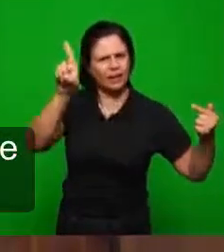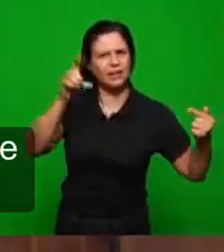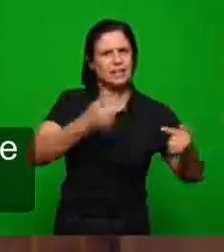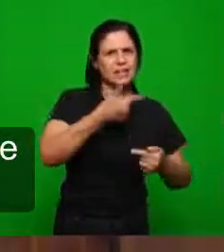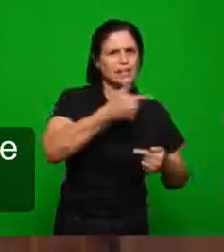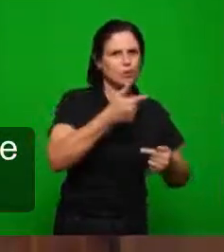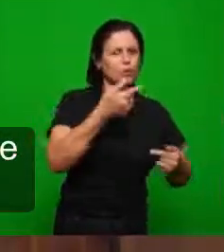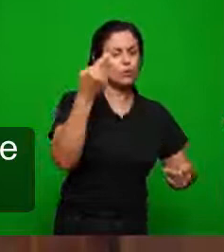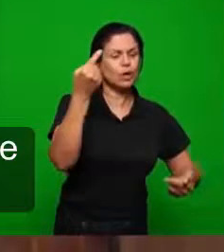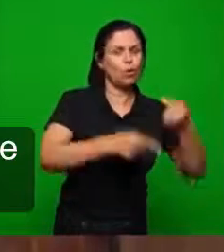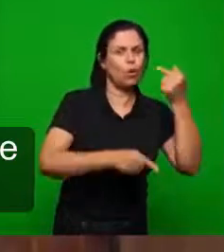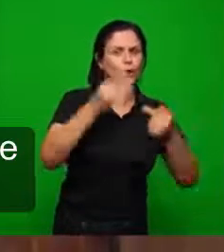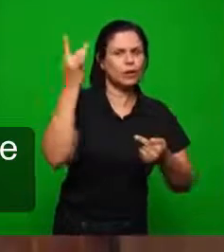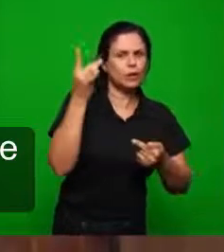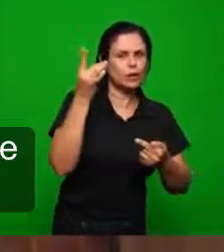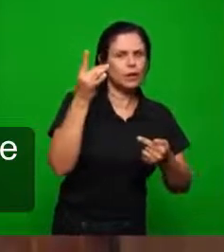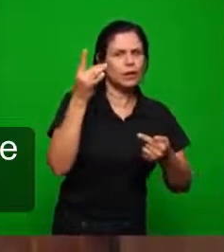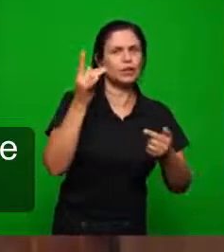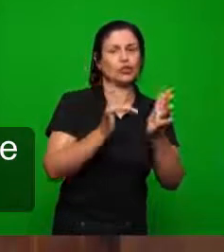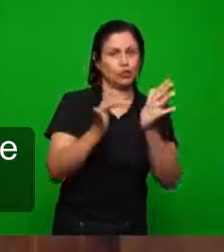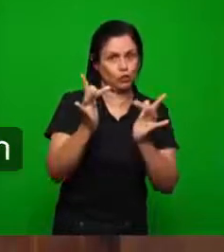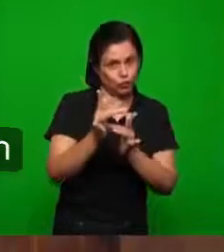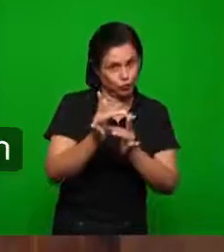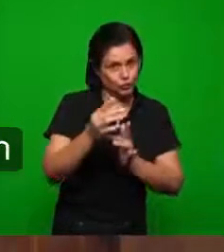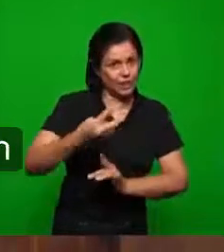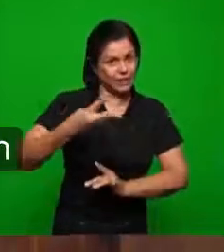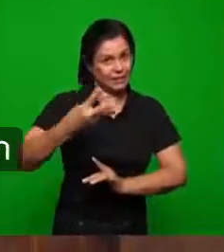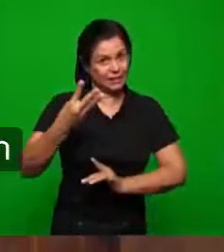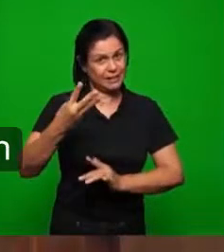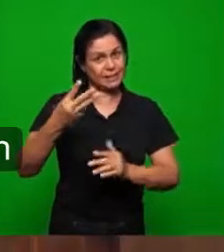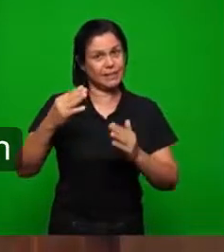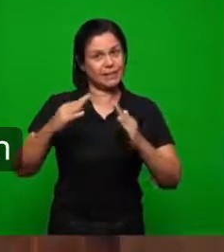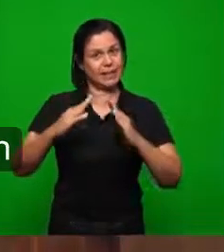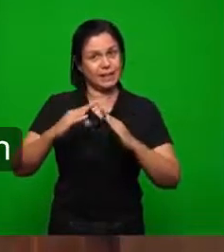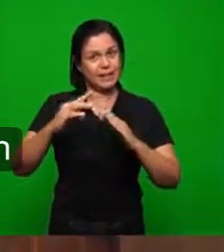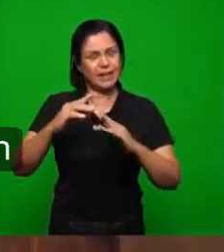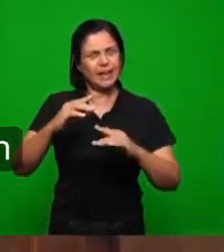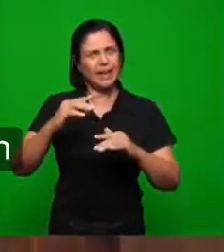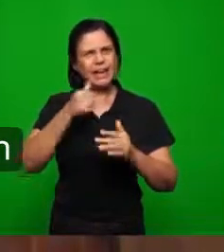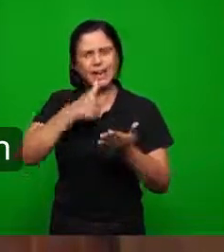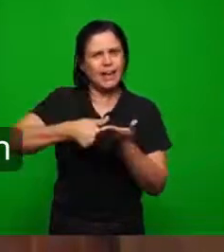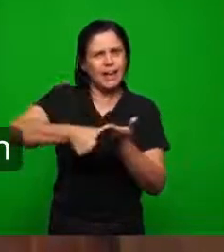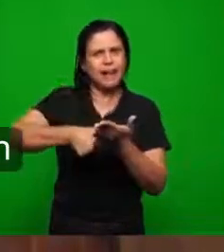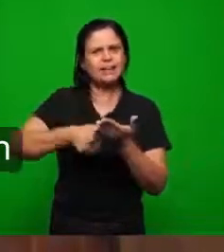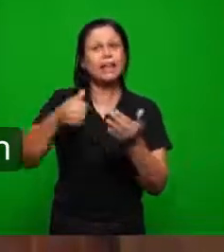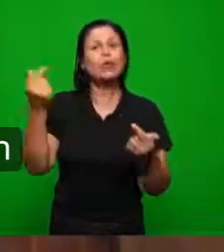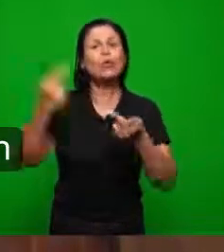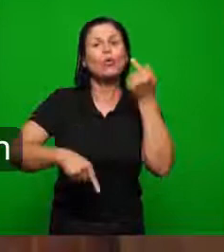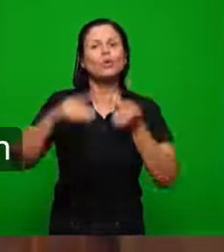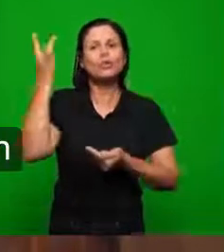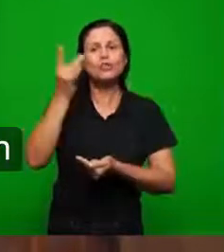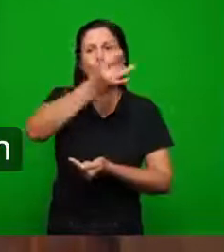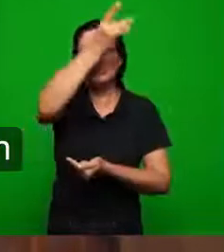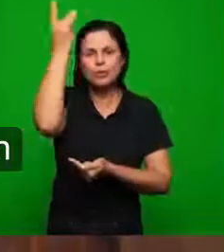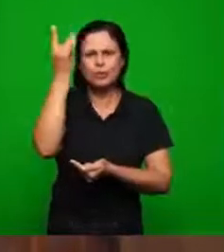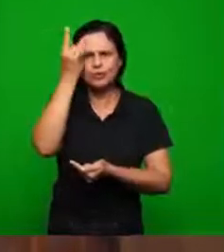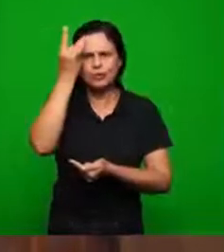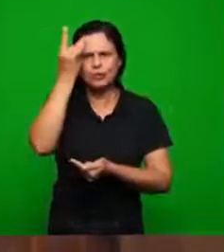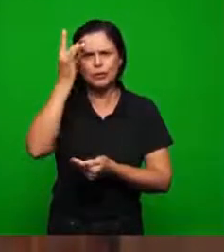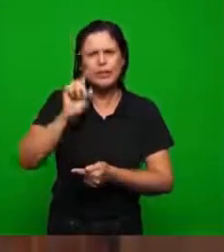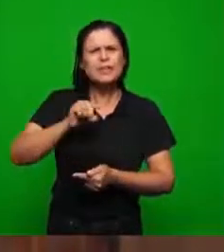Tiatira, contra a igreja. Qual seria a ação do mal contra a igreja? Era colocar